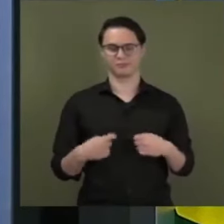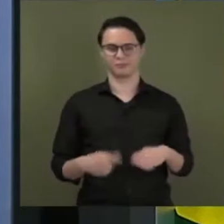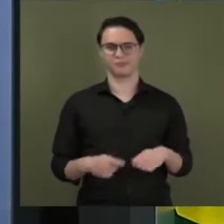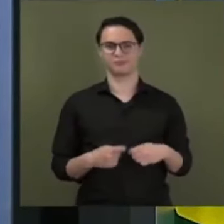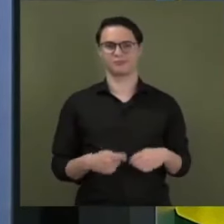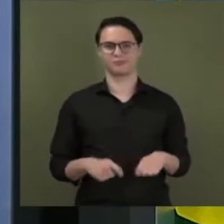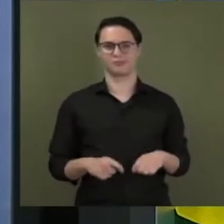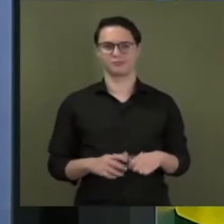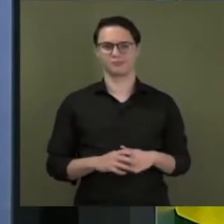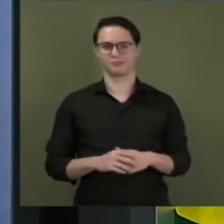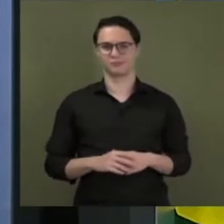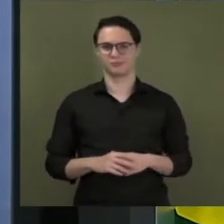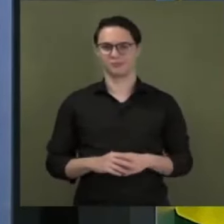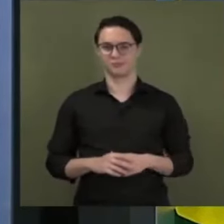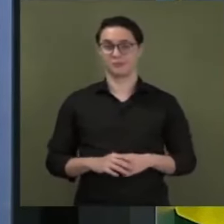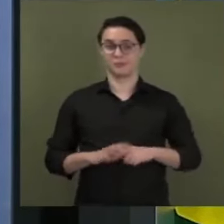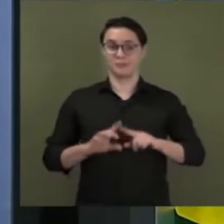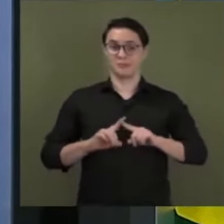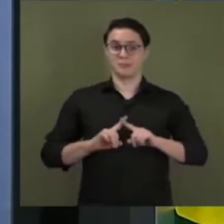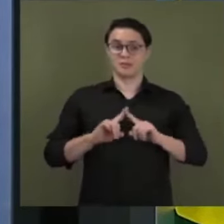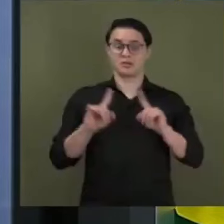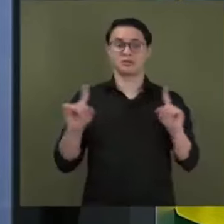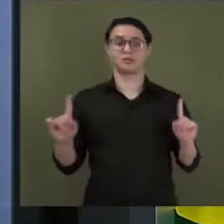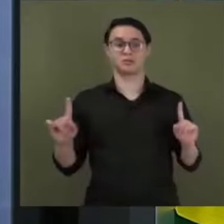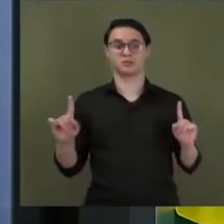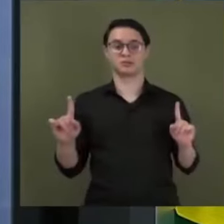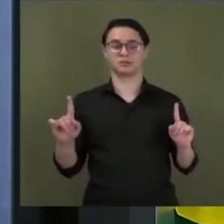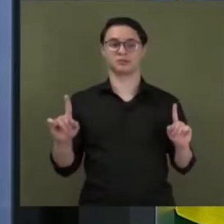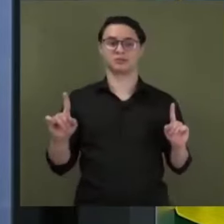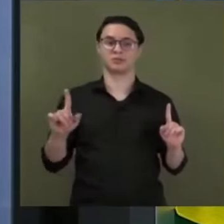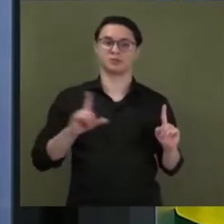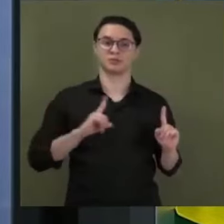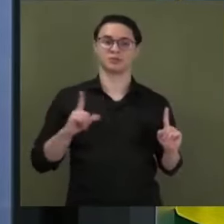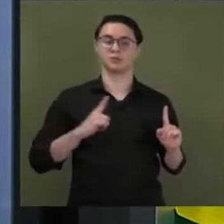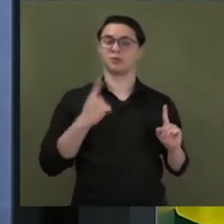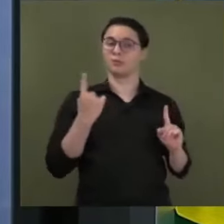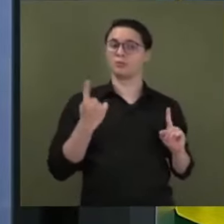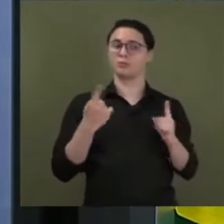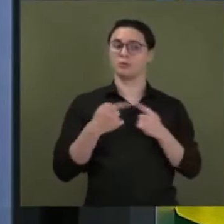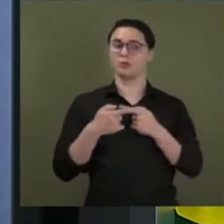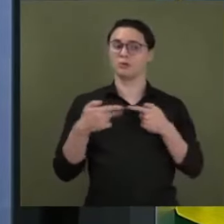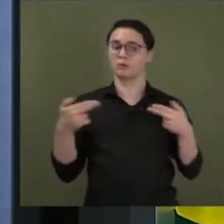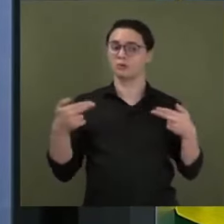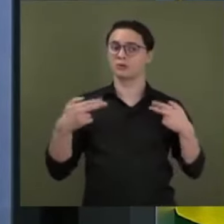necessita mas há um elemento que precisa